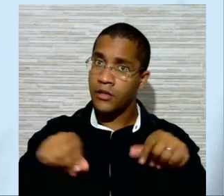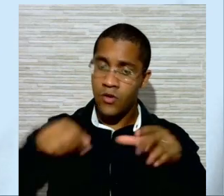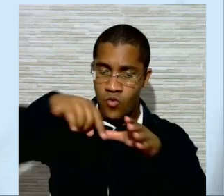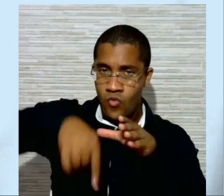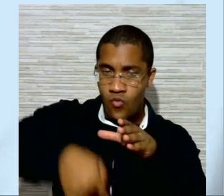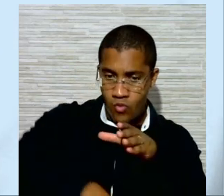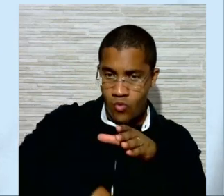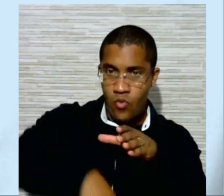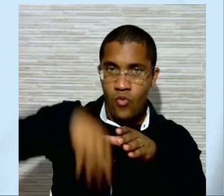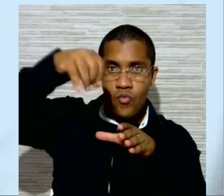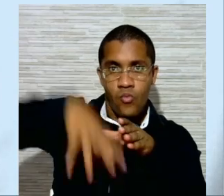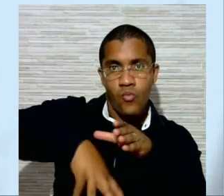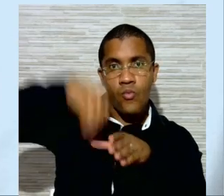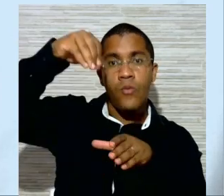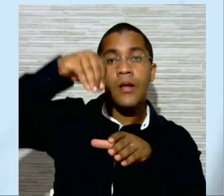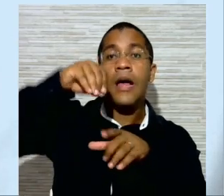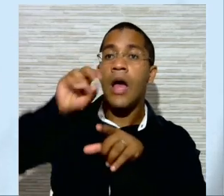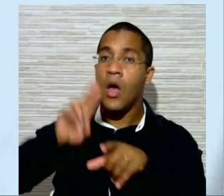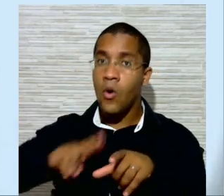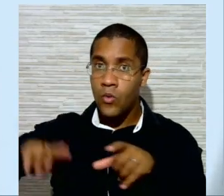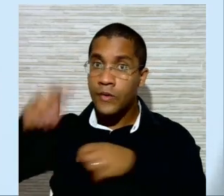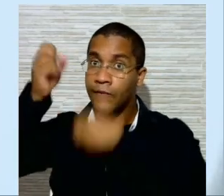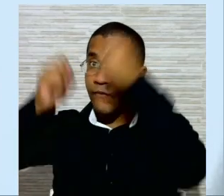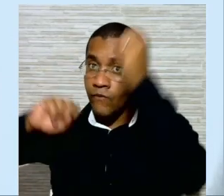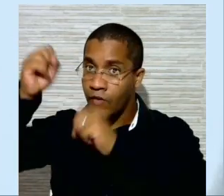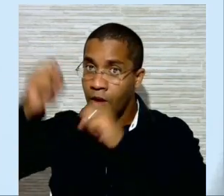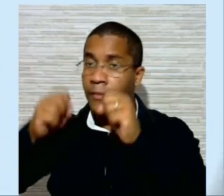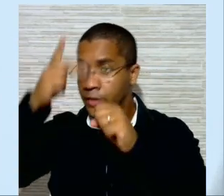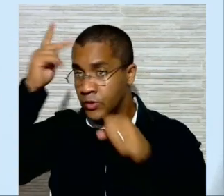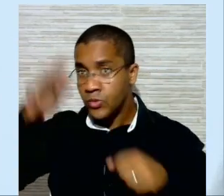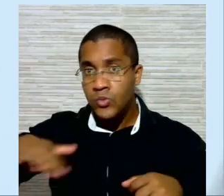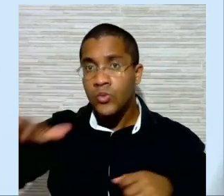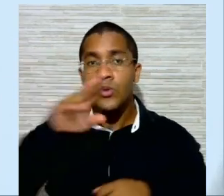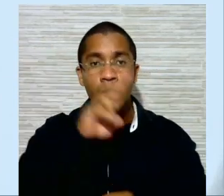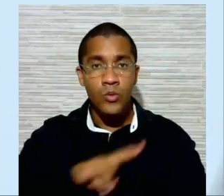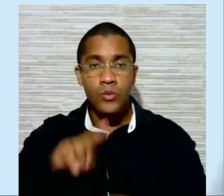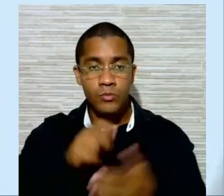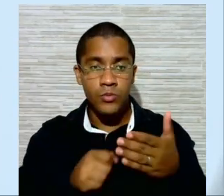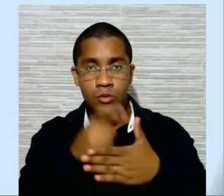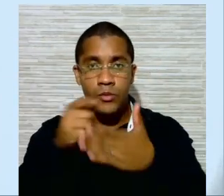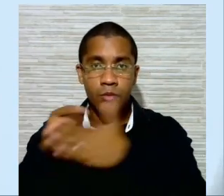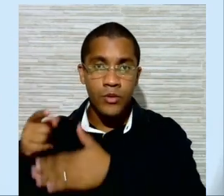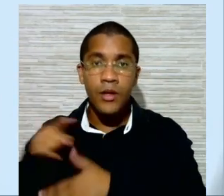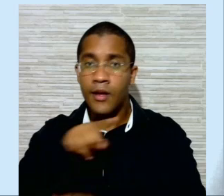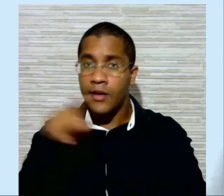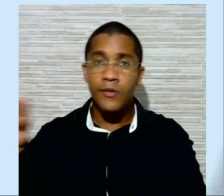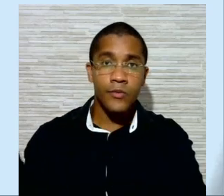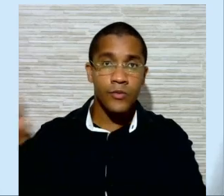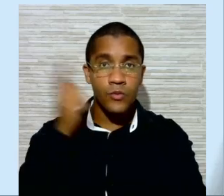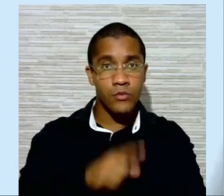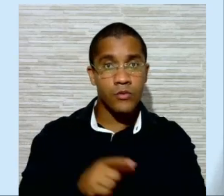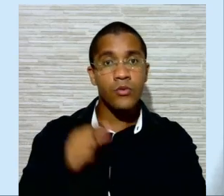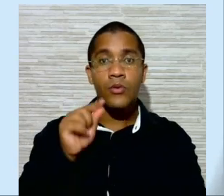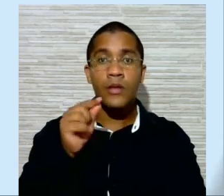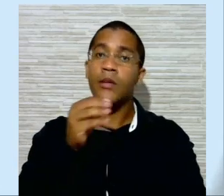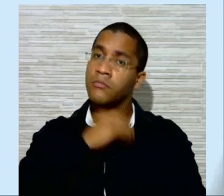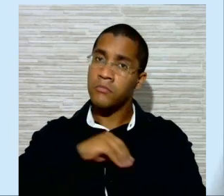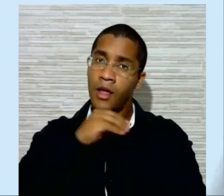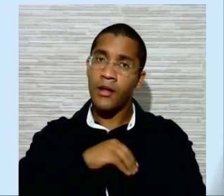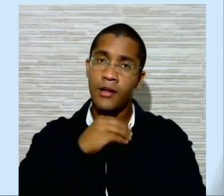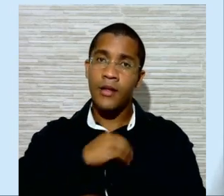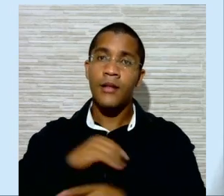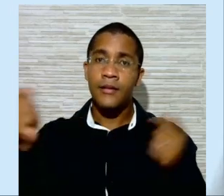esse recurso do meio natural para a utilização industrial das pessoas. E isso garante às pessoas algum tipo de recurso